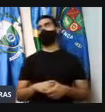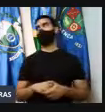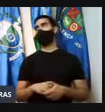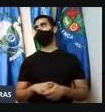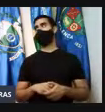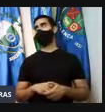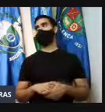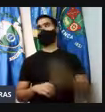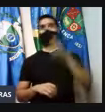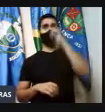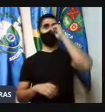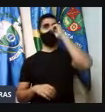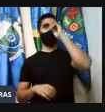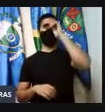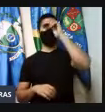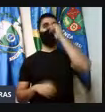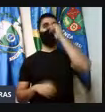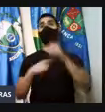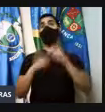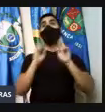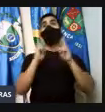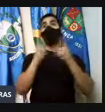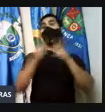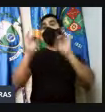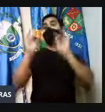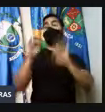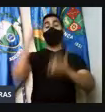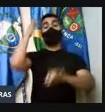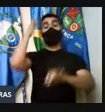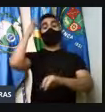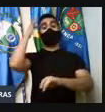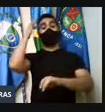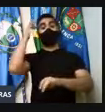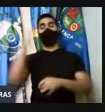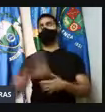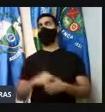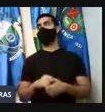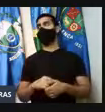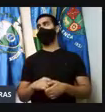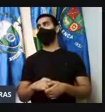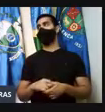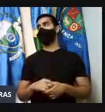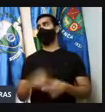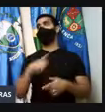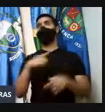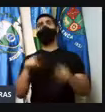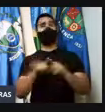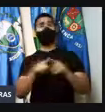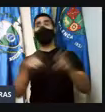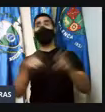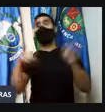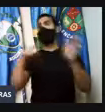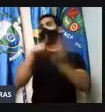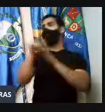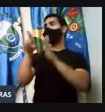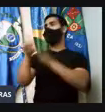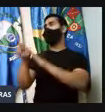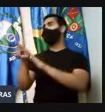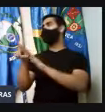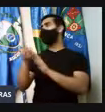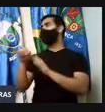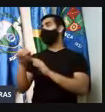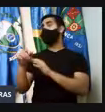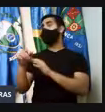na questão dessa sessão extraordinária amanhã. E eu deixo aqui até uma pergunta aos vereadores, se é